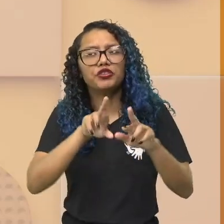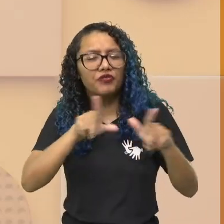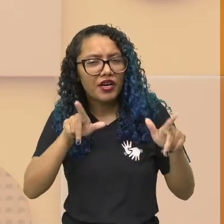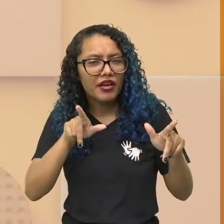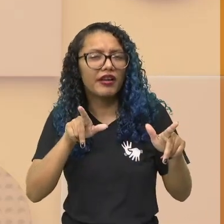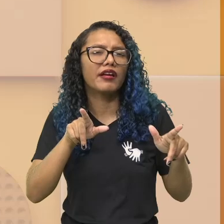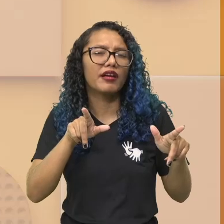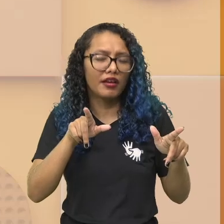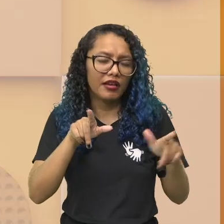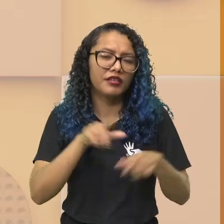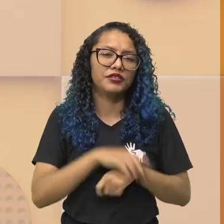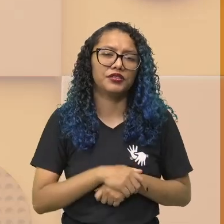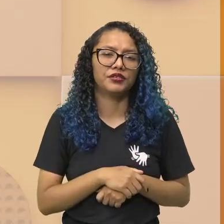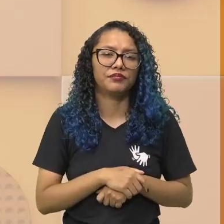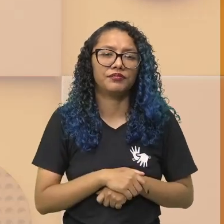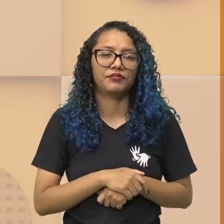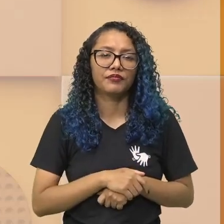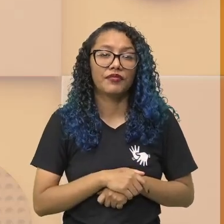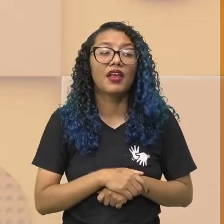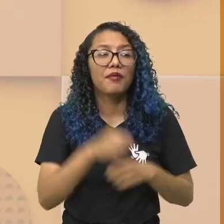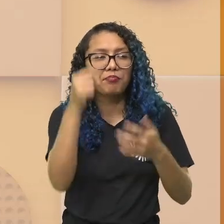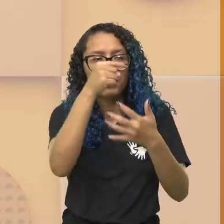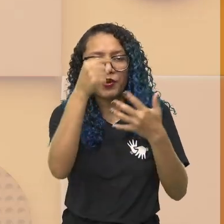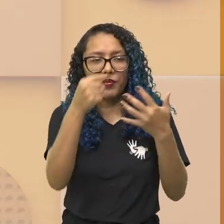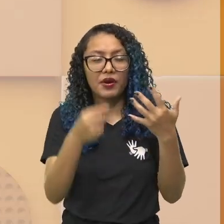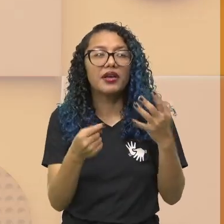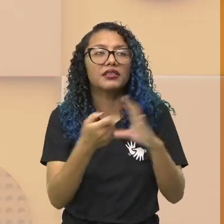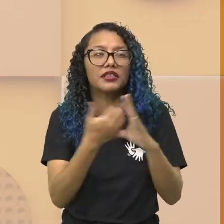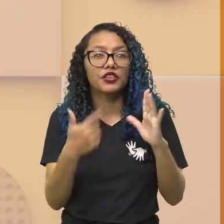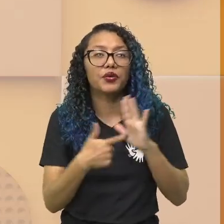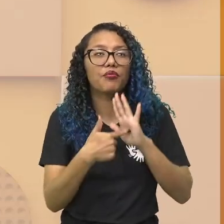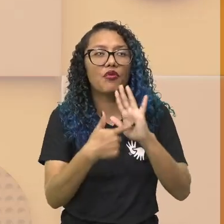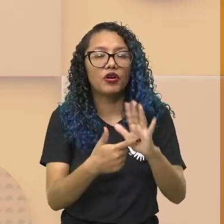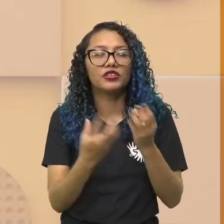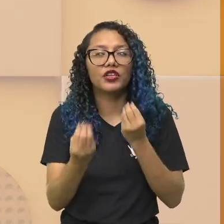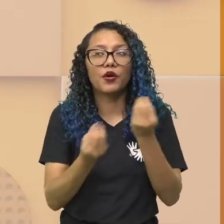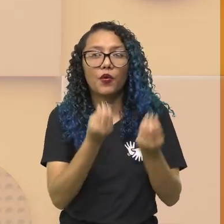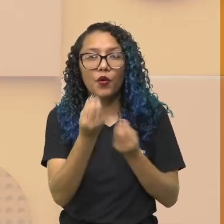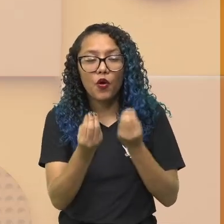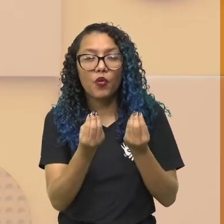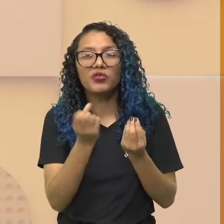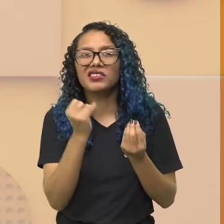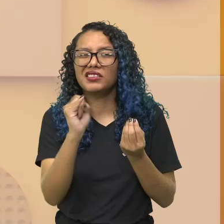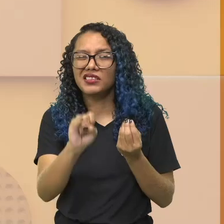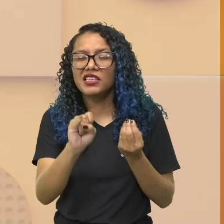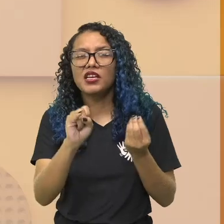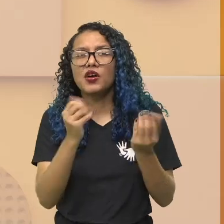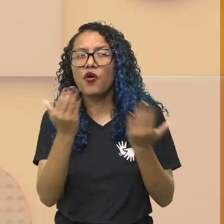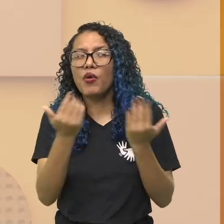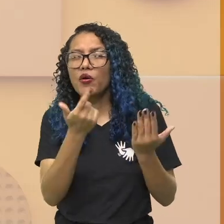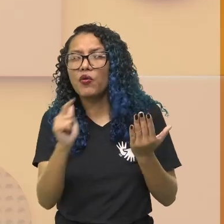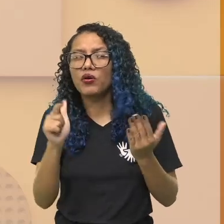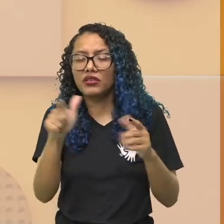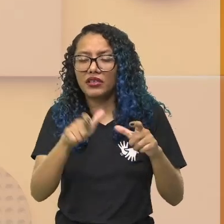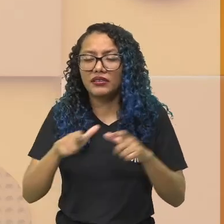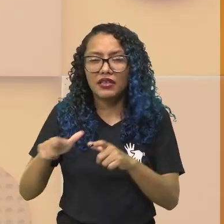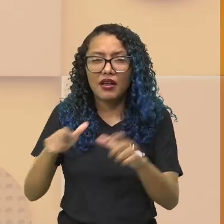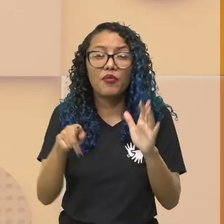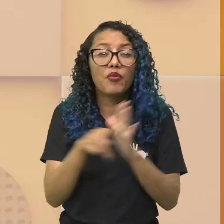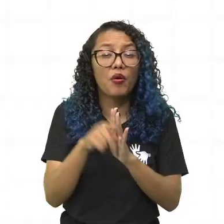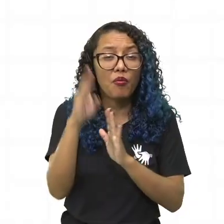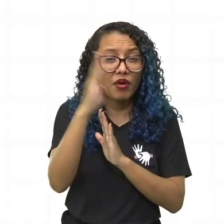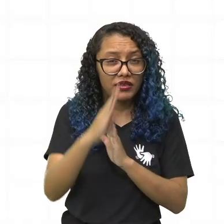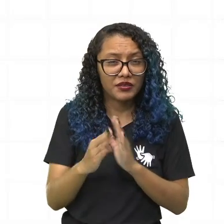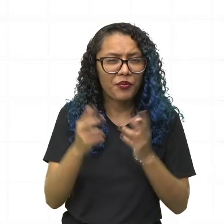consegue definir, né, as características da Amazônia quando a gente compara com outras partes do Brasil. Então, gente,